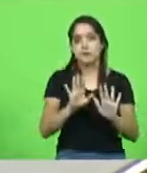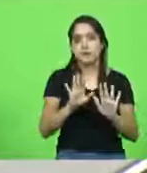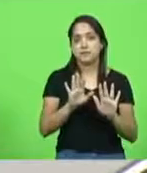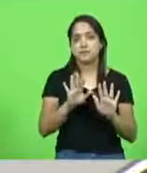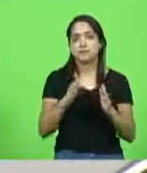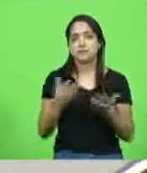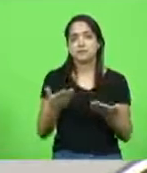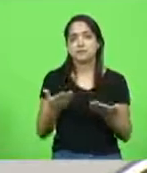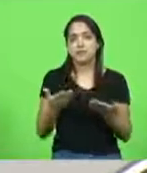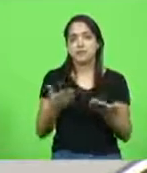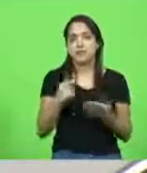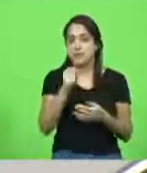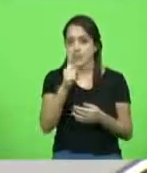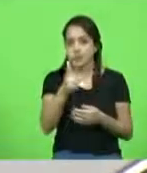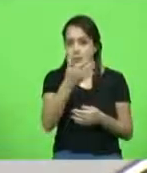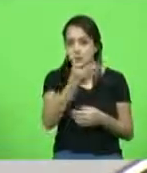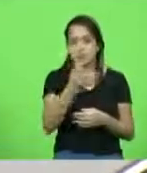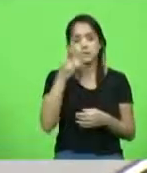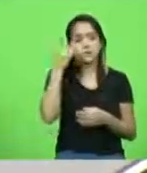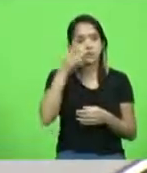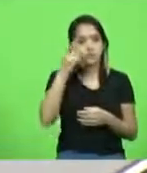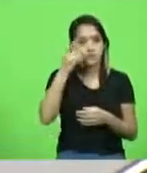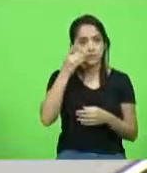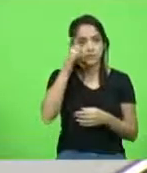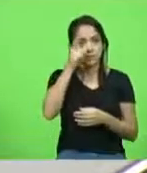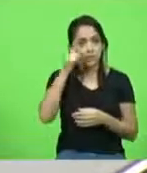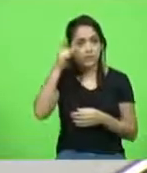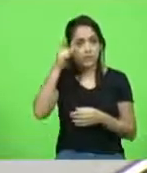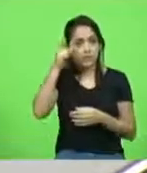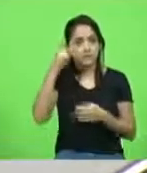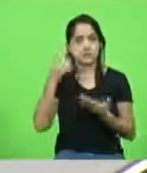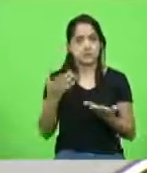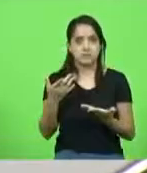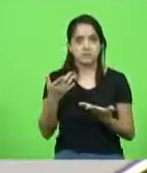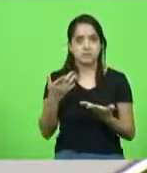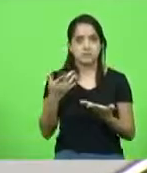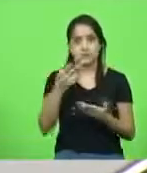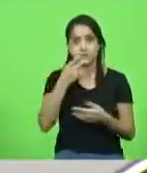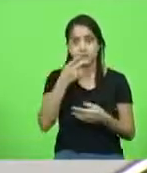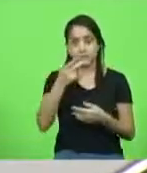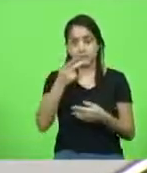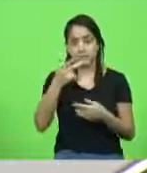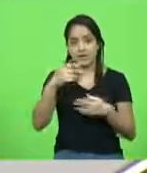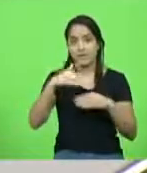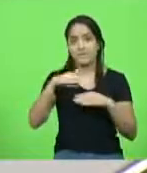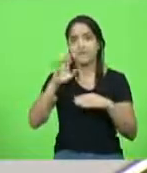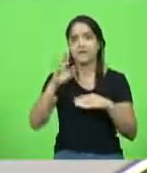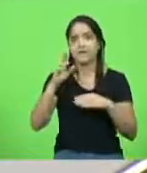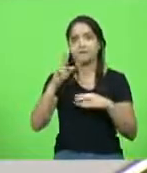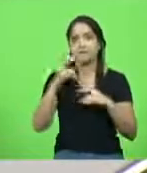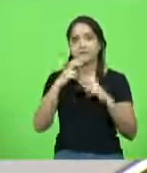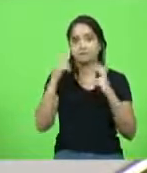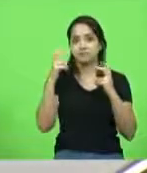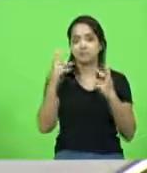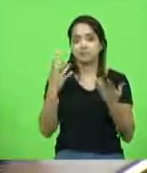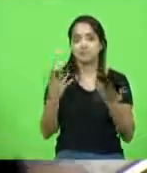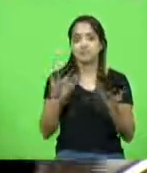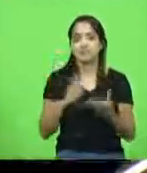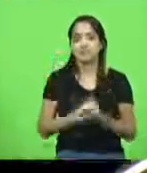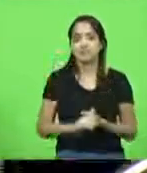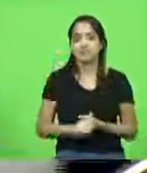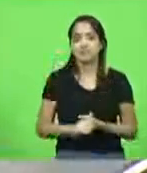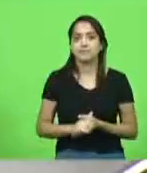daqui a pouco o Deputado Laércio falando do plenário sem um microfone para falar mais alto que eu do microfone né Karine é